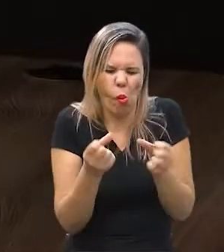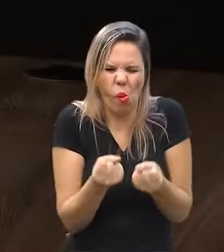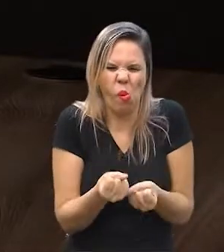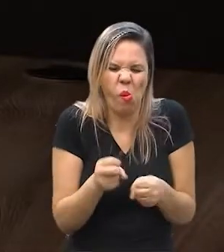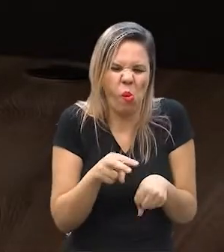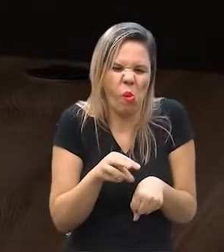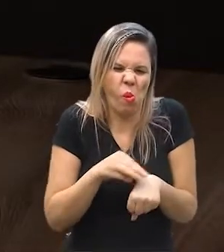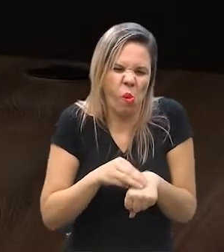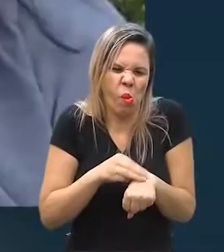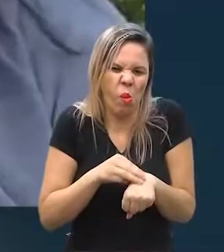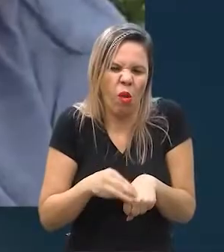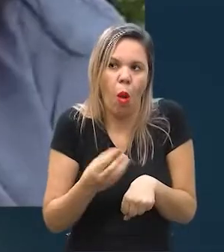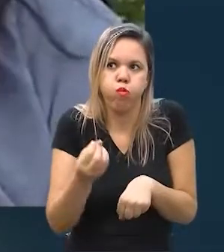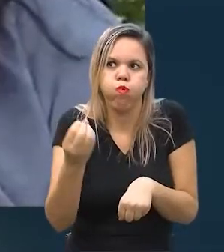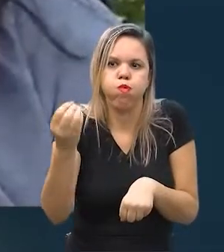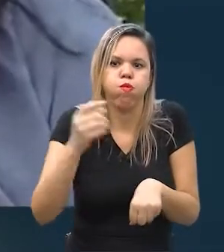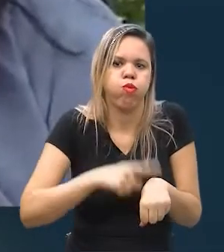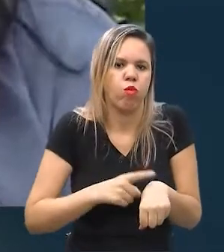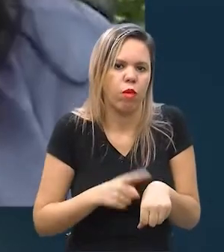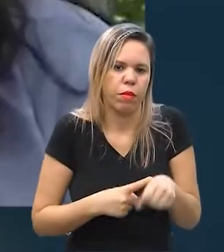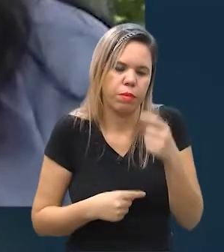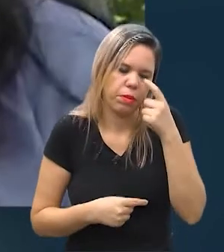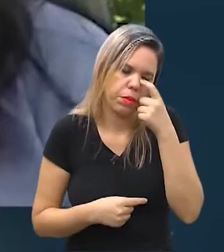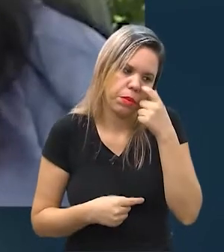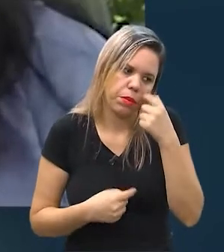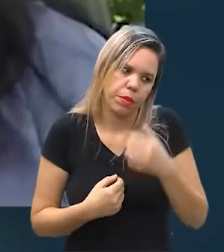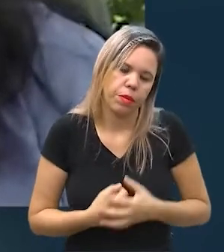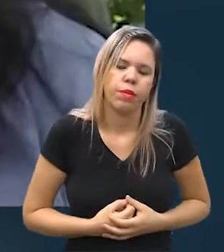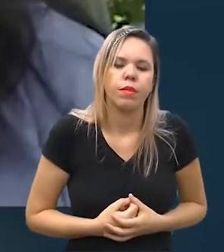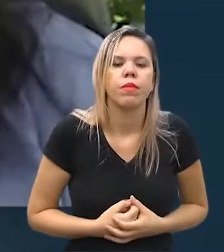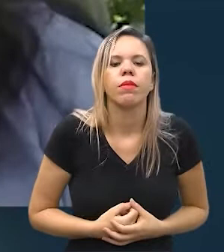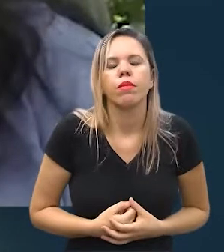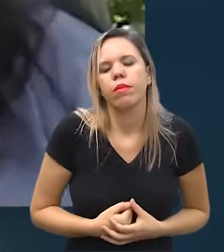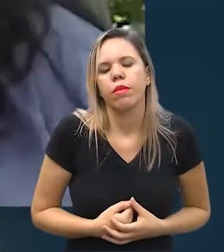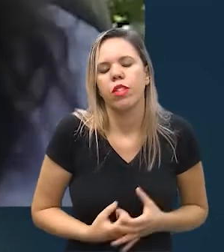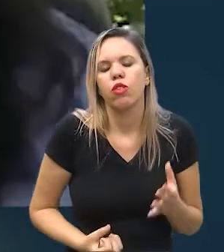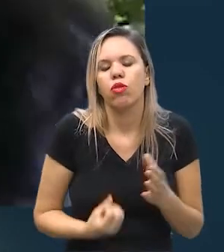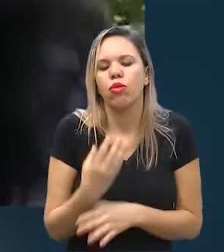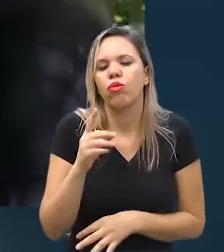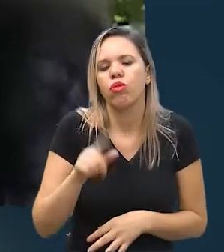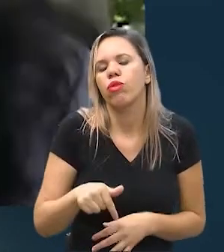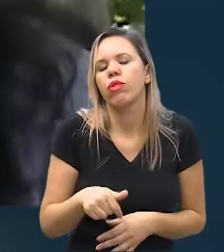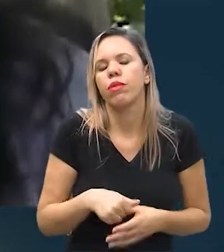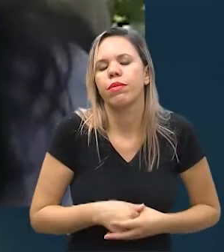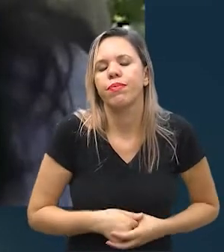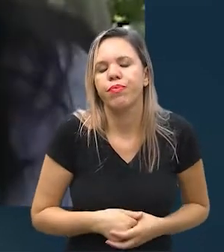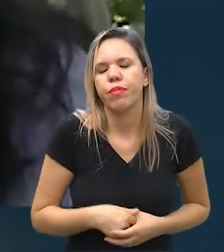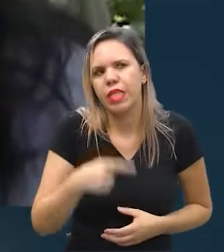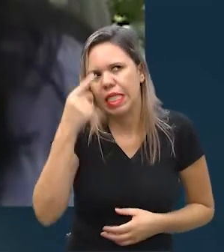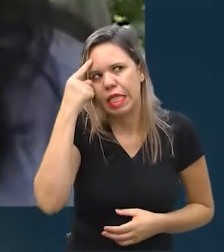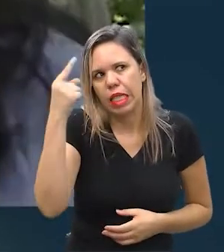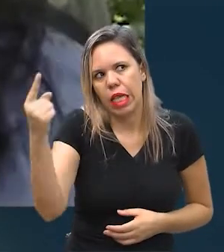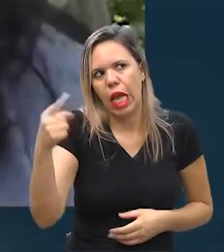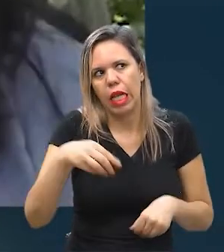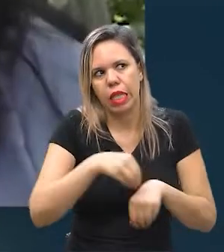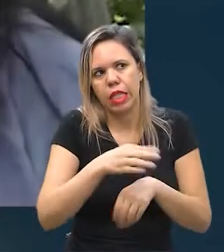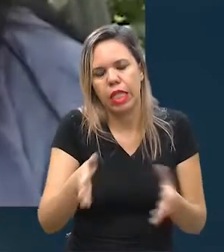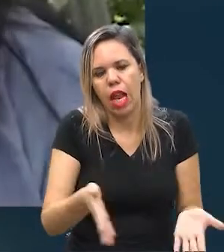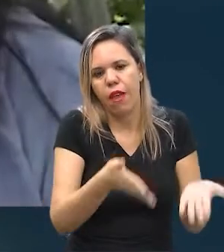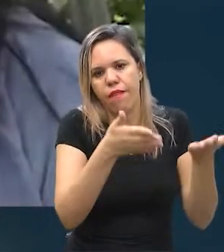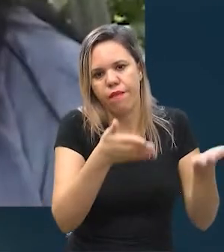porque ela já viajou muito tempo, né. Então, surgiu daí, né, essa ideia de estar